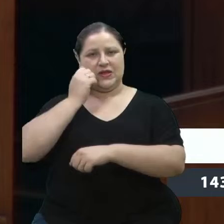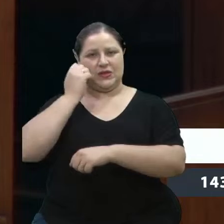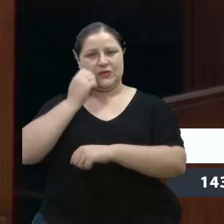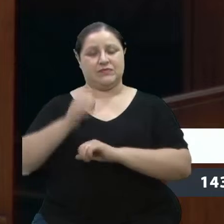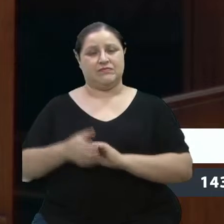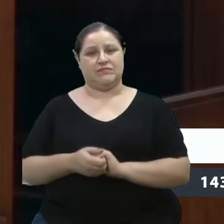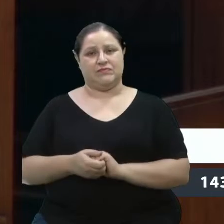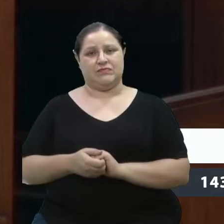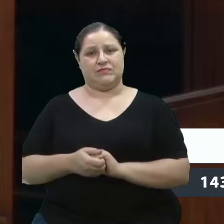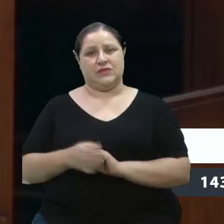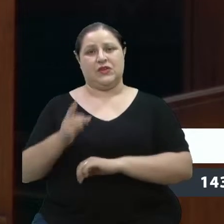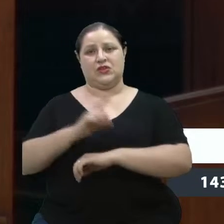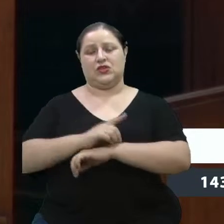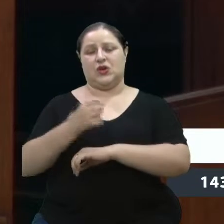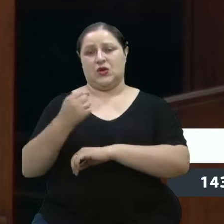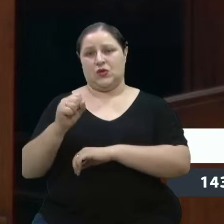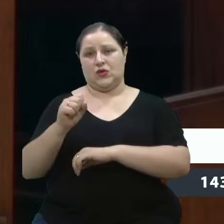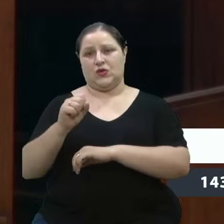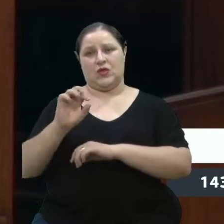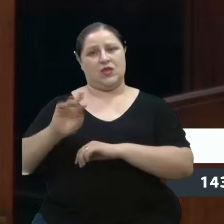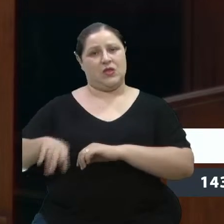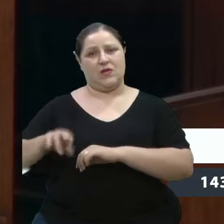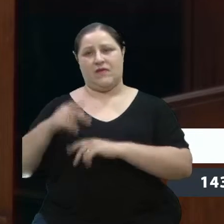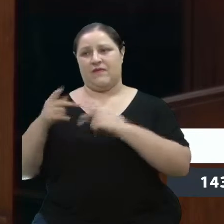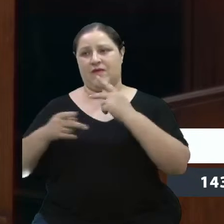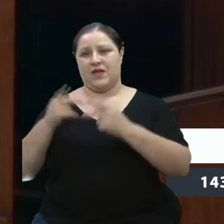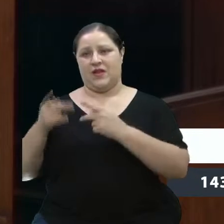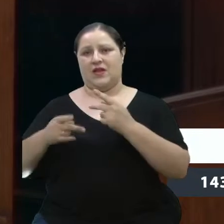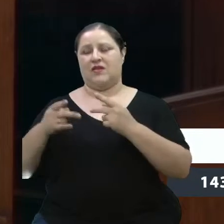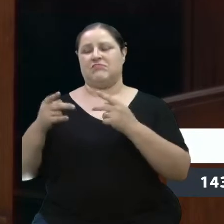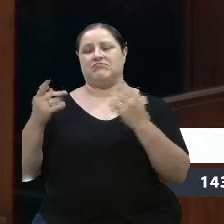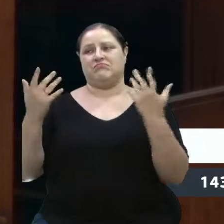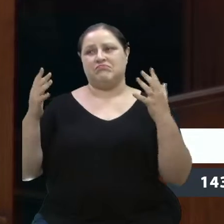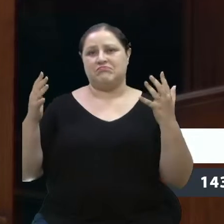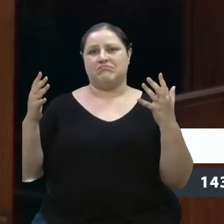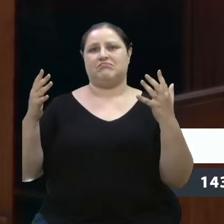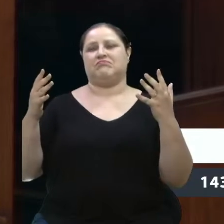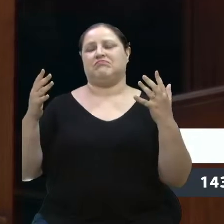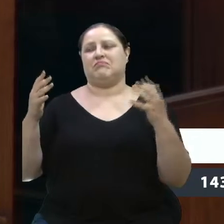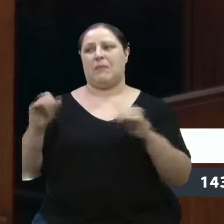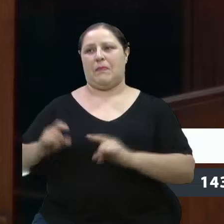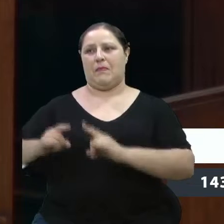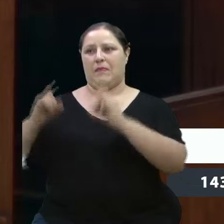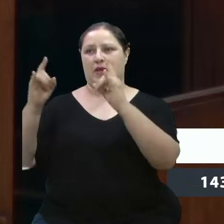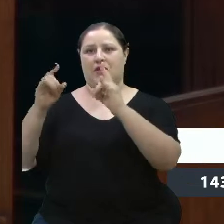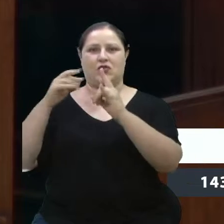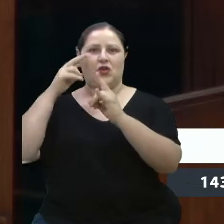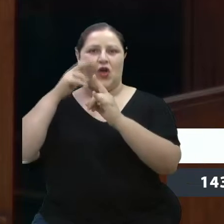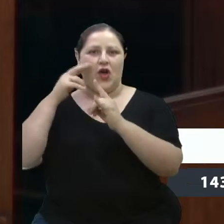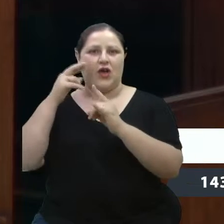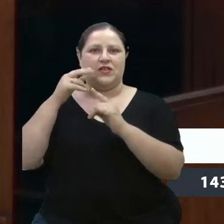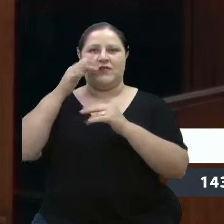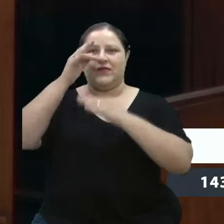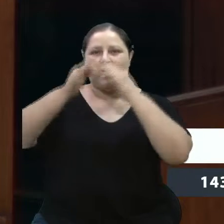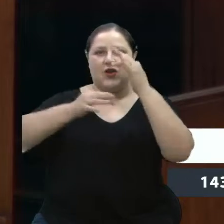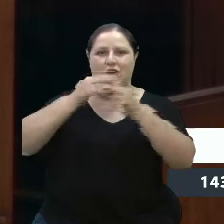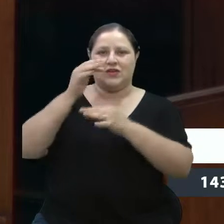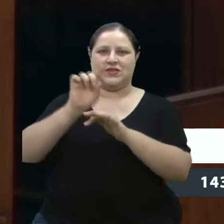de comemorações, nem de flores, nem de prédios iluminados de rosa. Queria começar essa